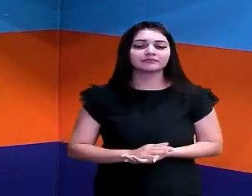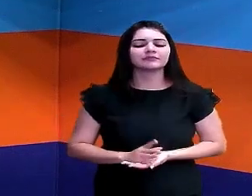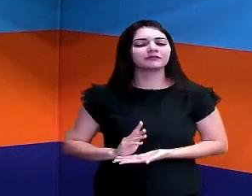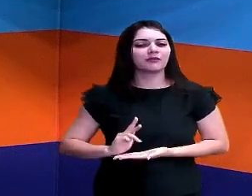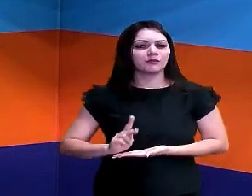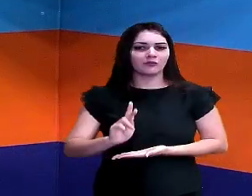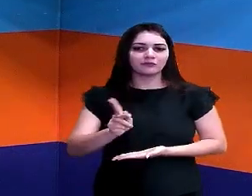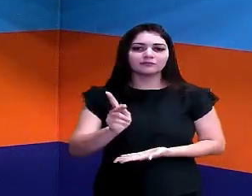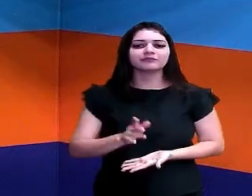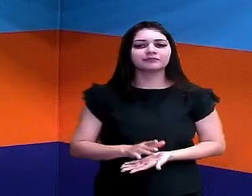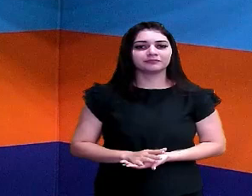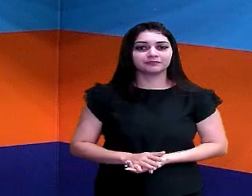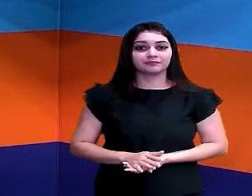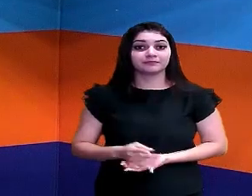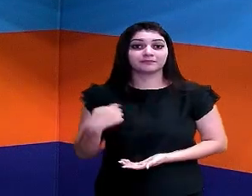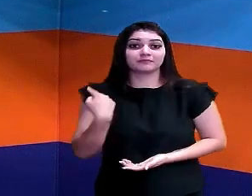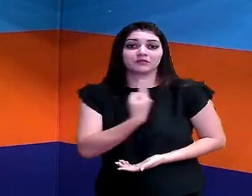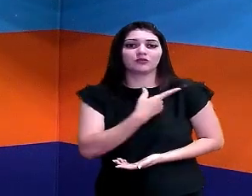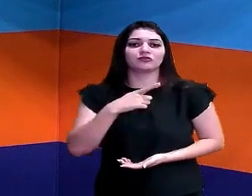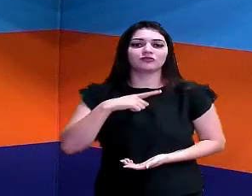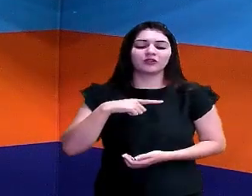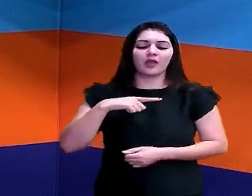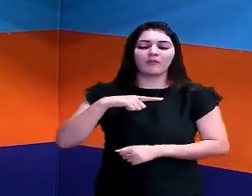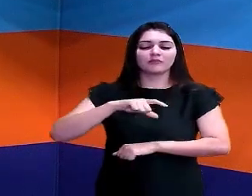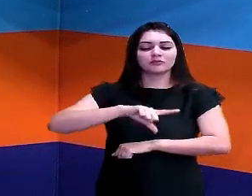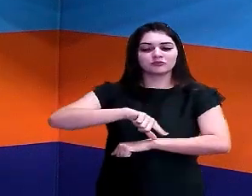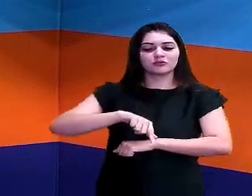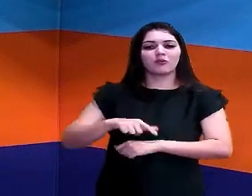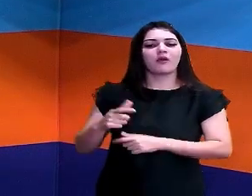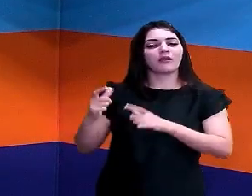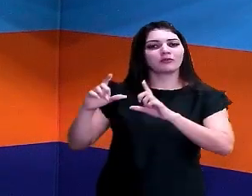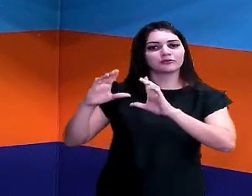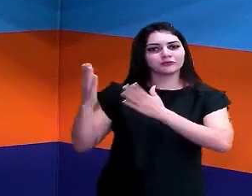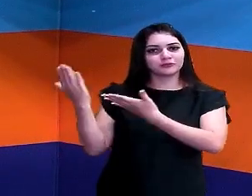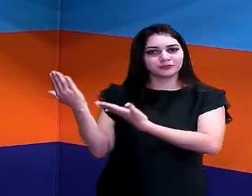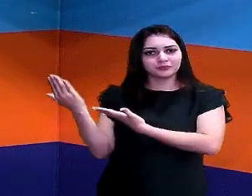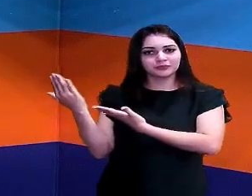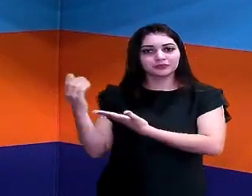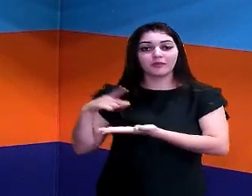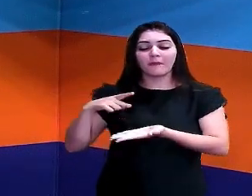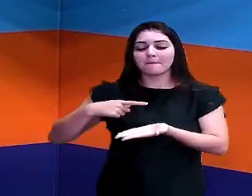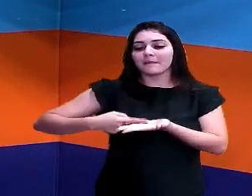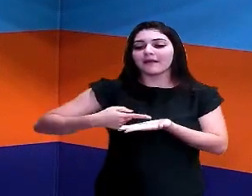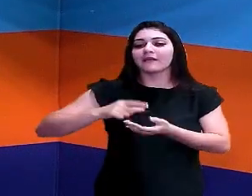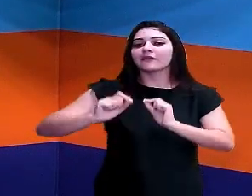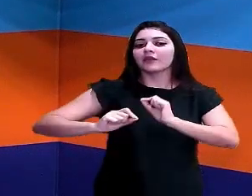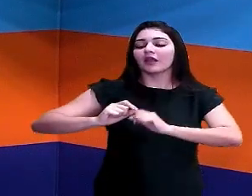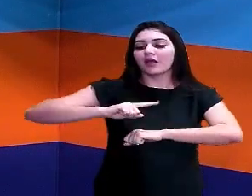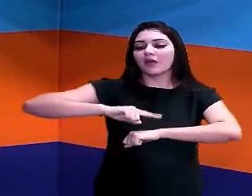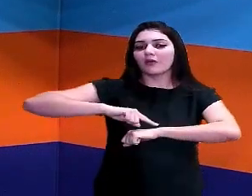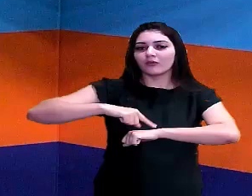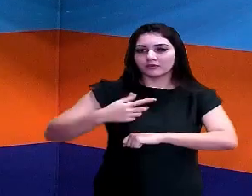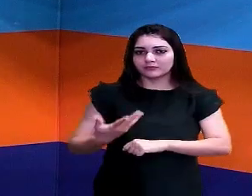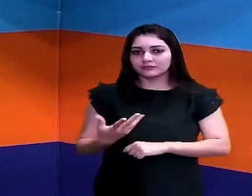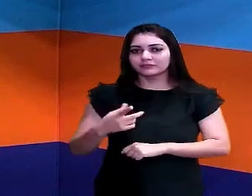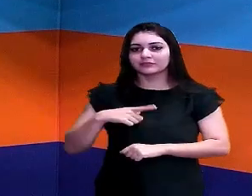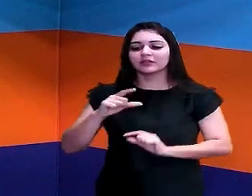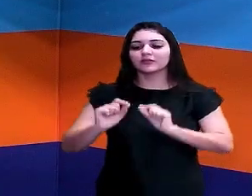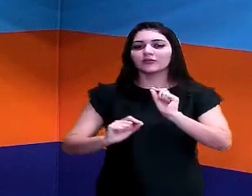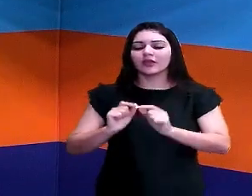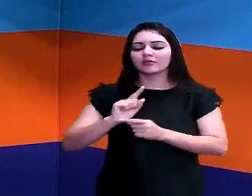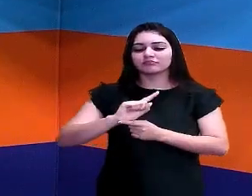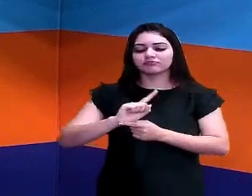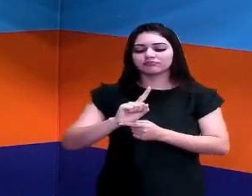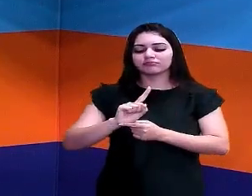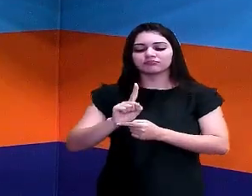continuar. Nós temos o nosso relógio, né? E ele marca as horas. E aí eu tenho os